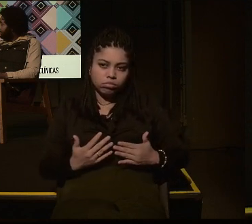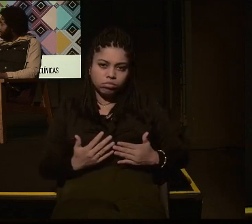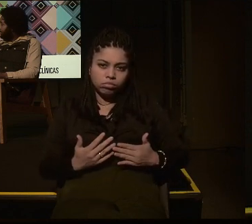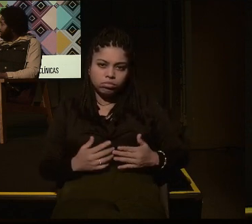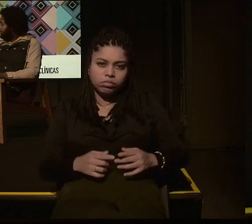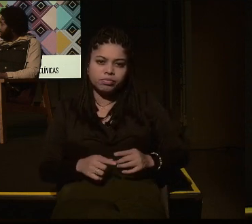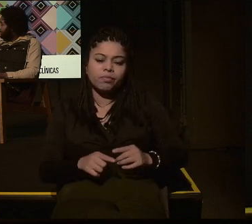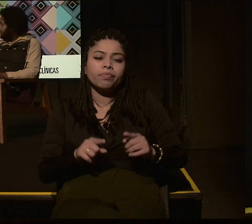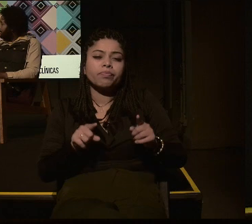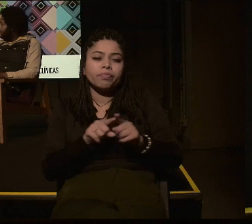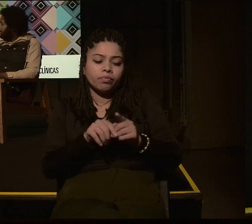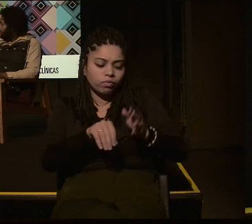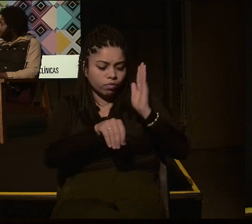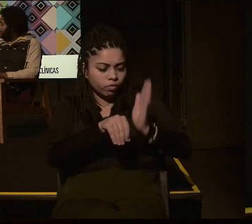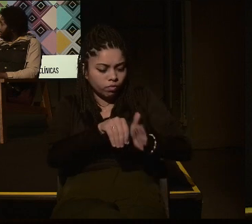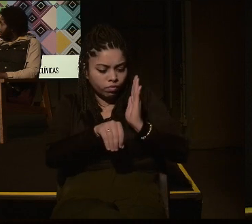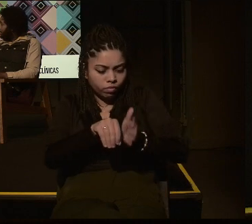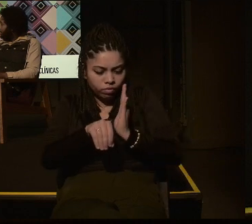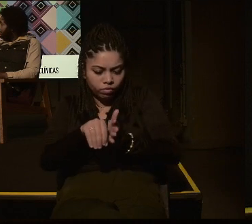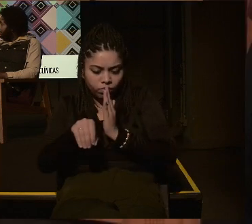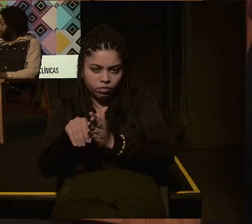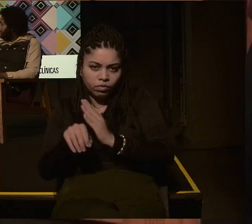talo de couve